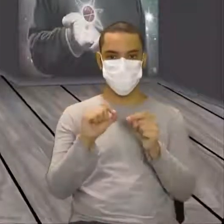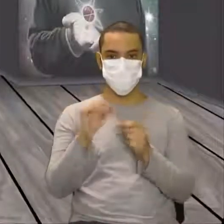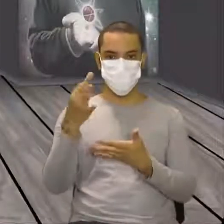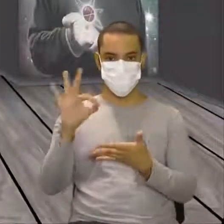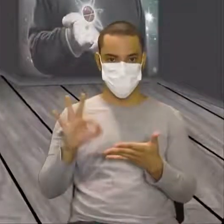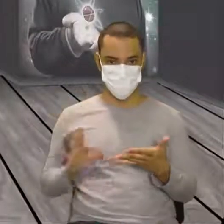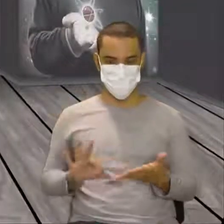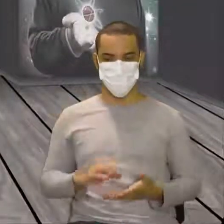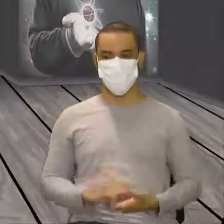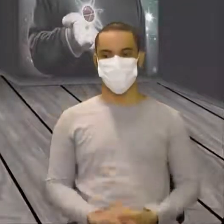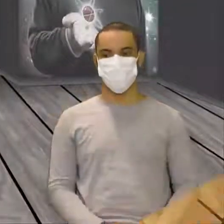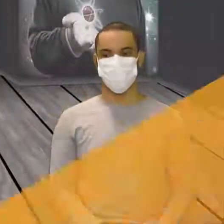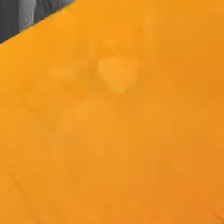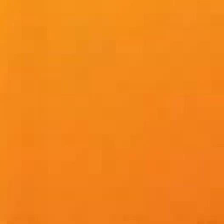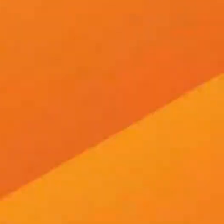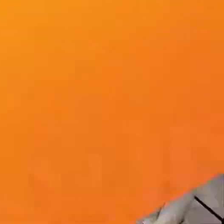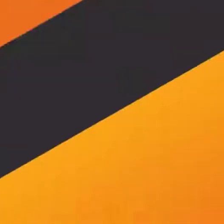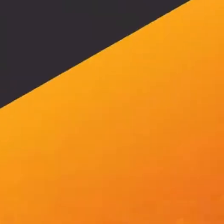Vamos lá.